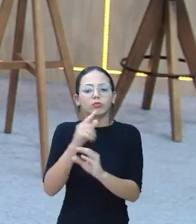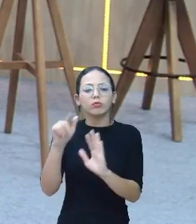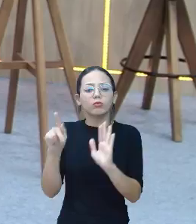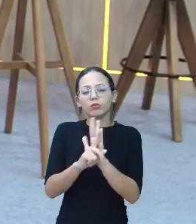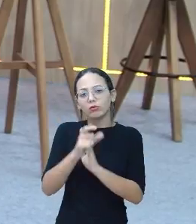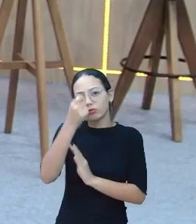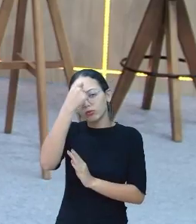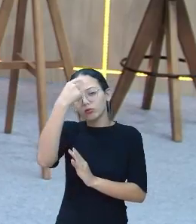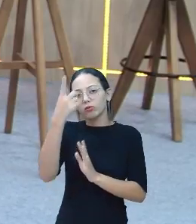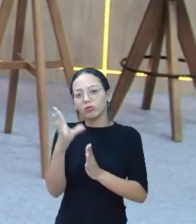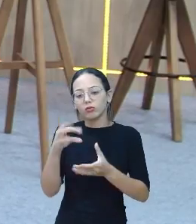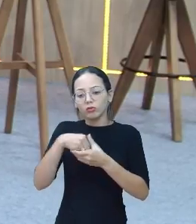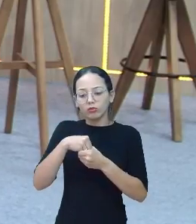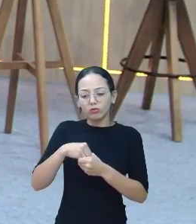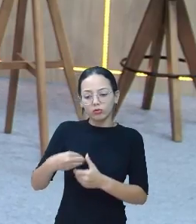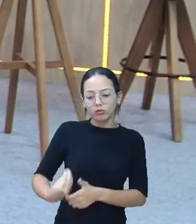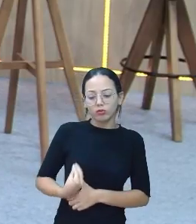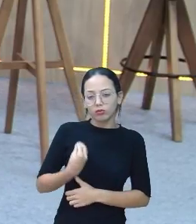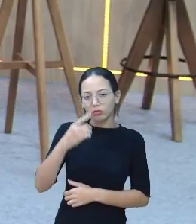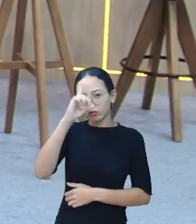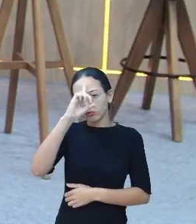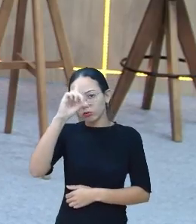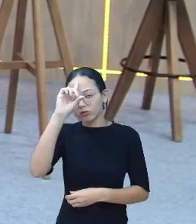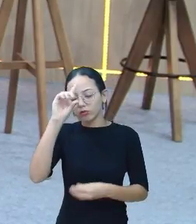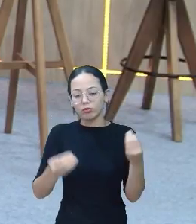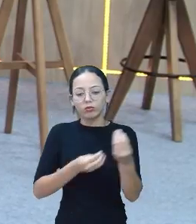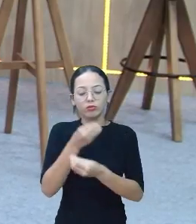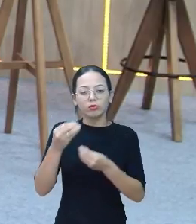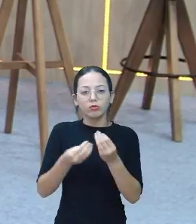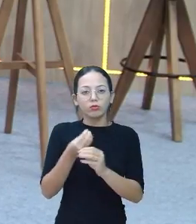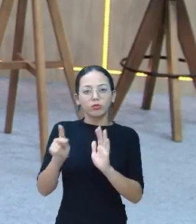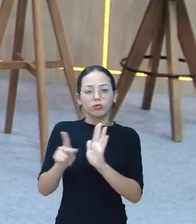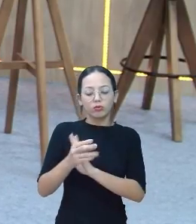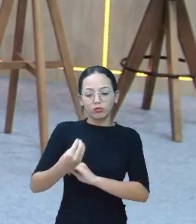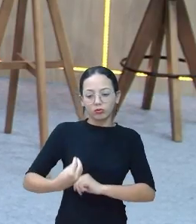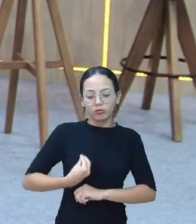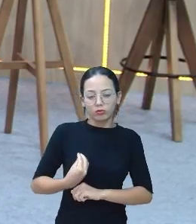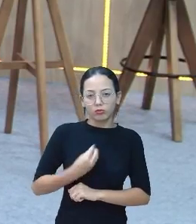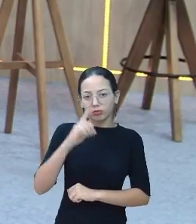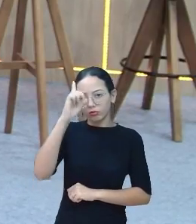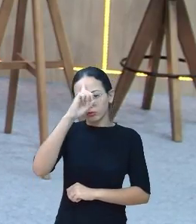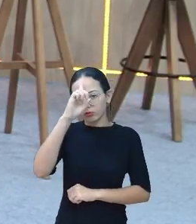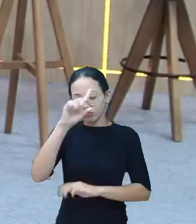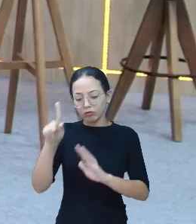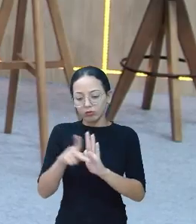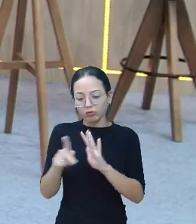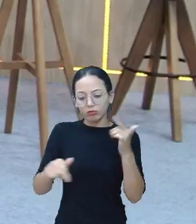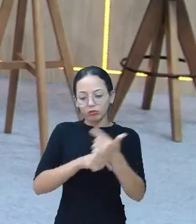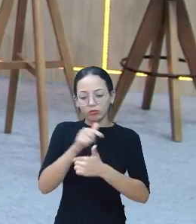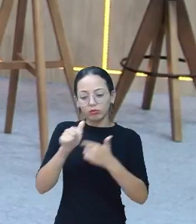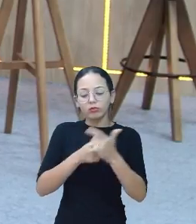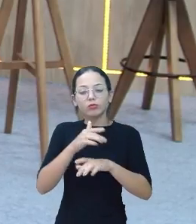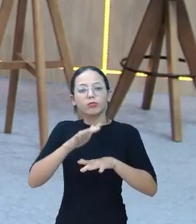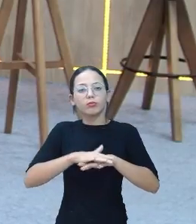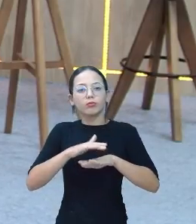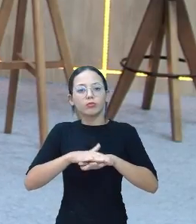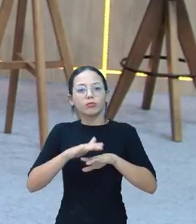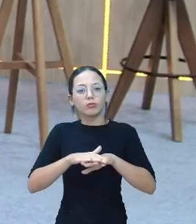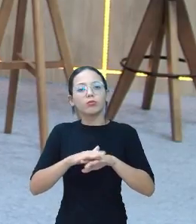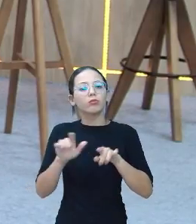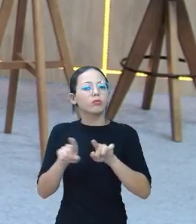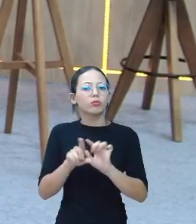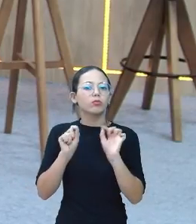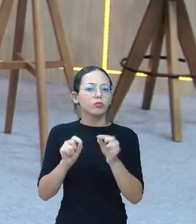ideias aplicadas no cotidiano, como é que elementos do nosso dia a dia são trabalhados pela matemática e o contrário, né? Ou